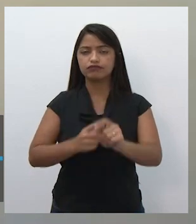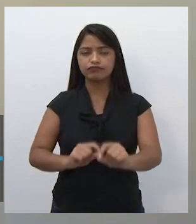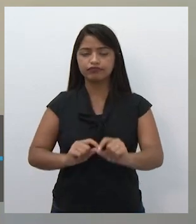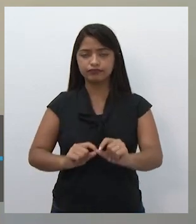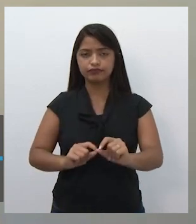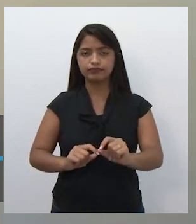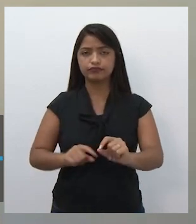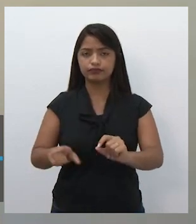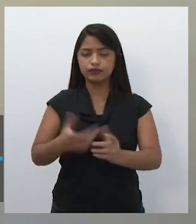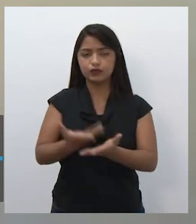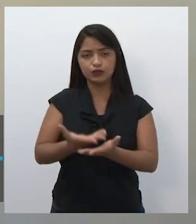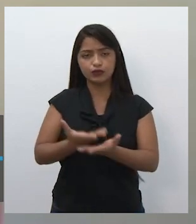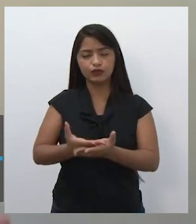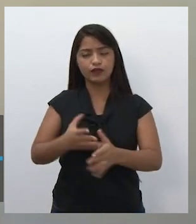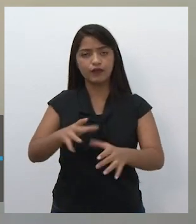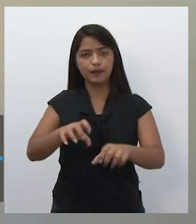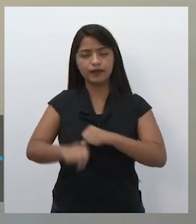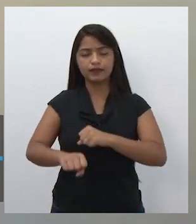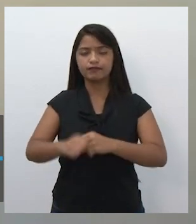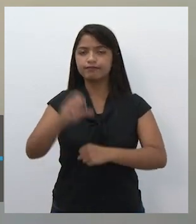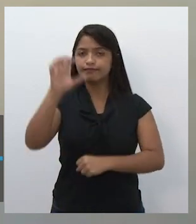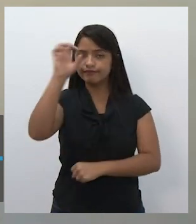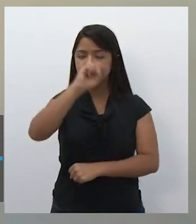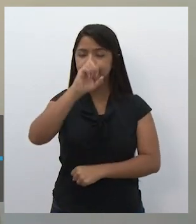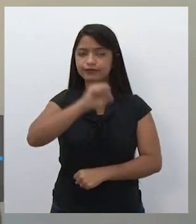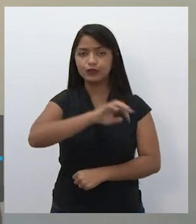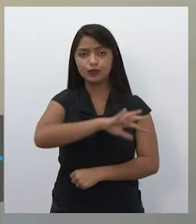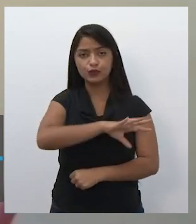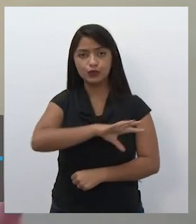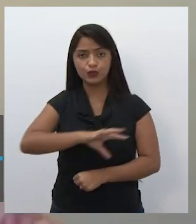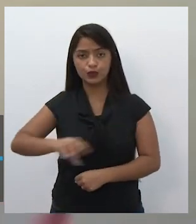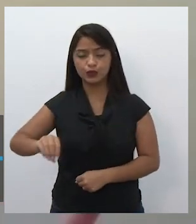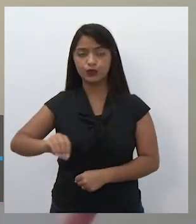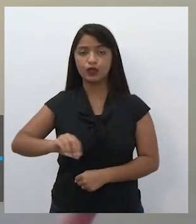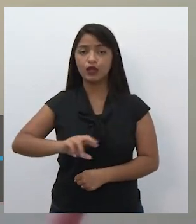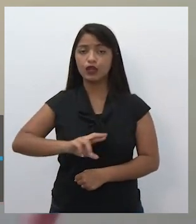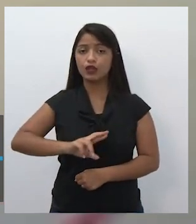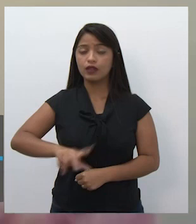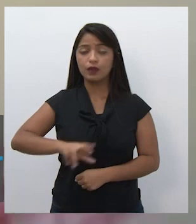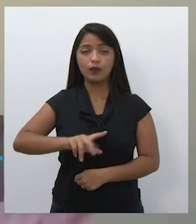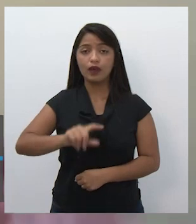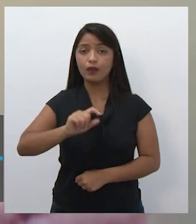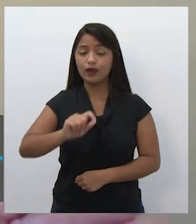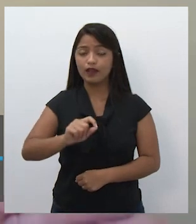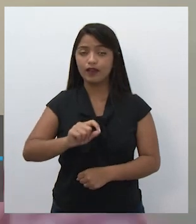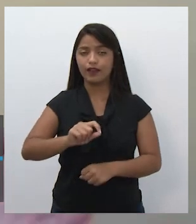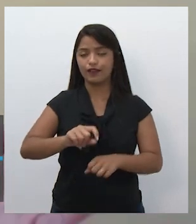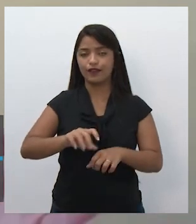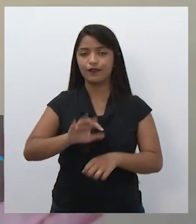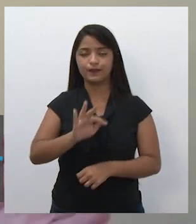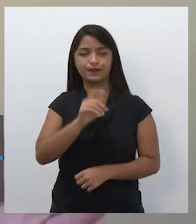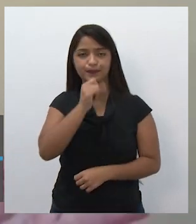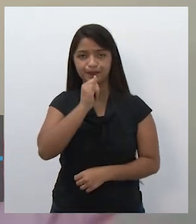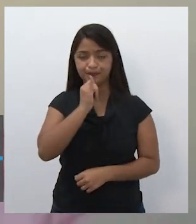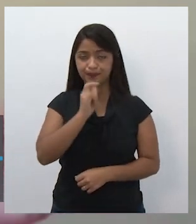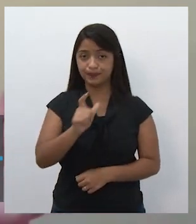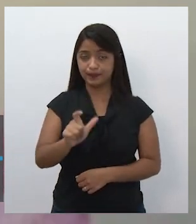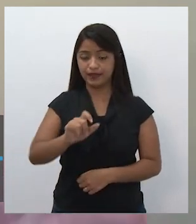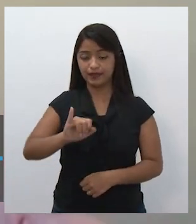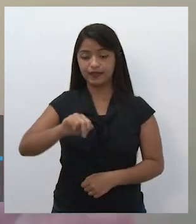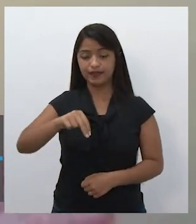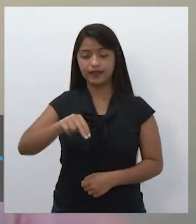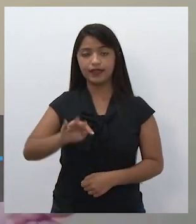aqui, com esses princípios, não se refere a tempo estendido. É possível a gente